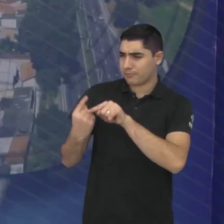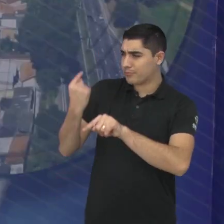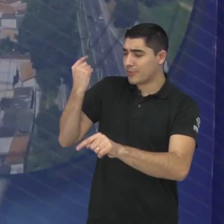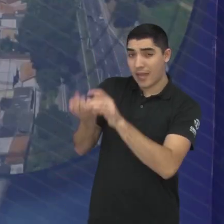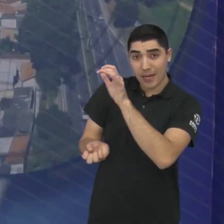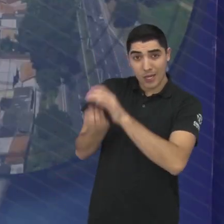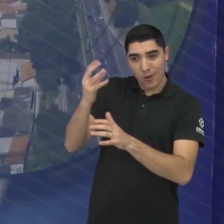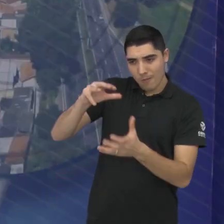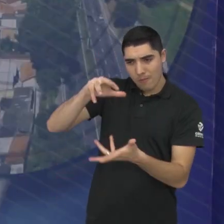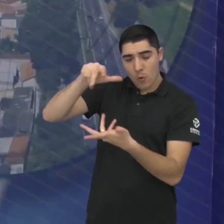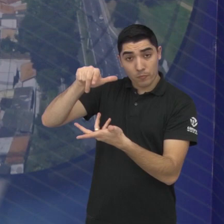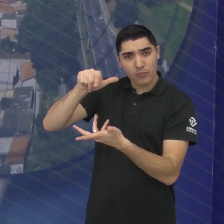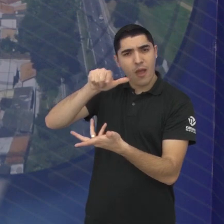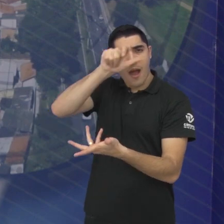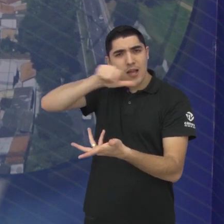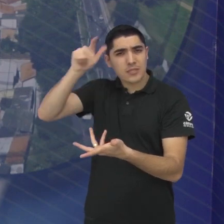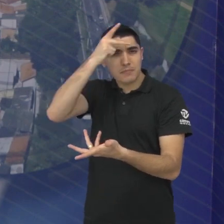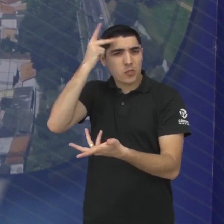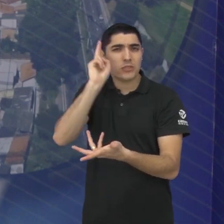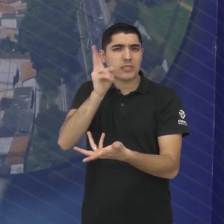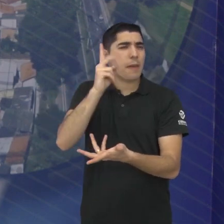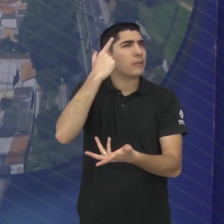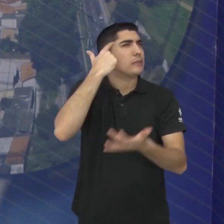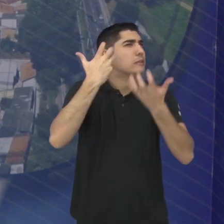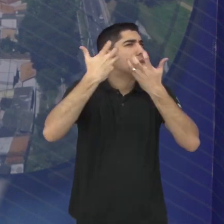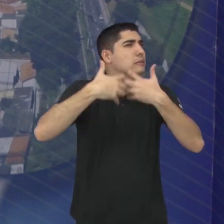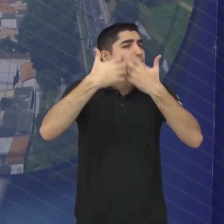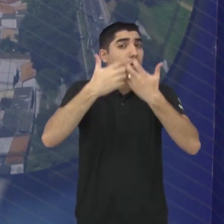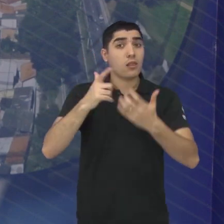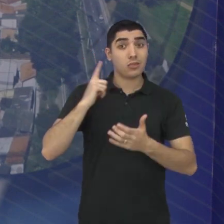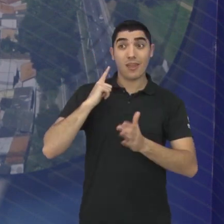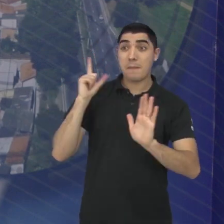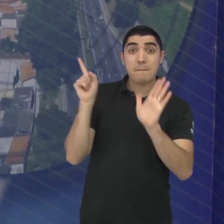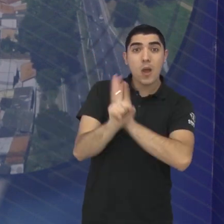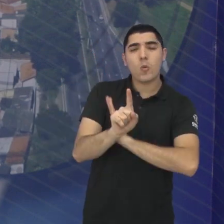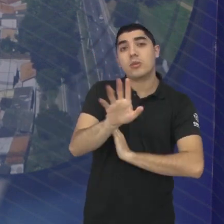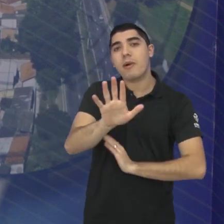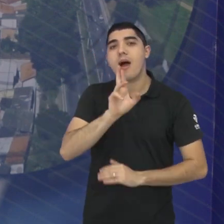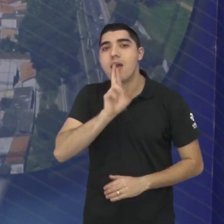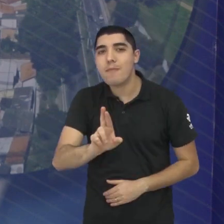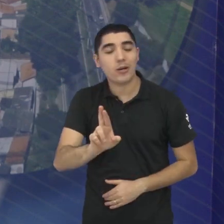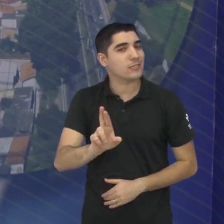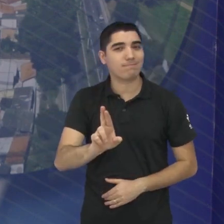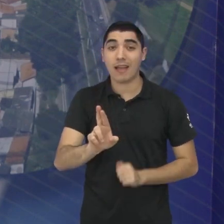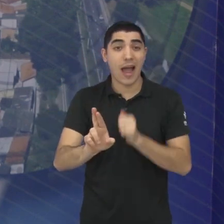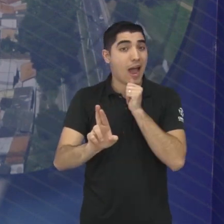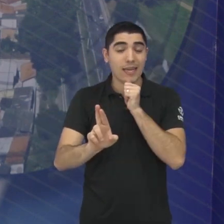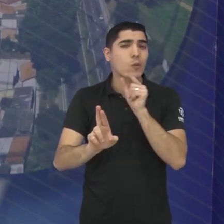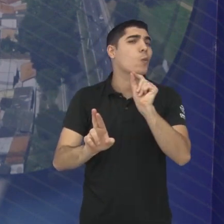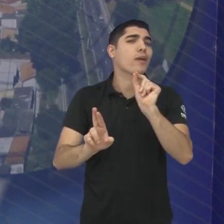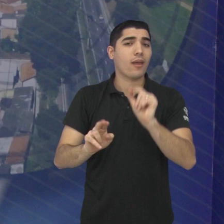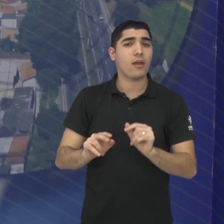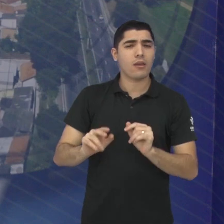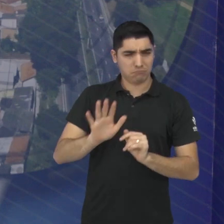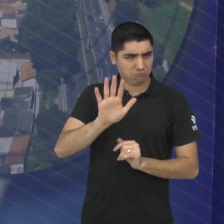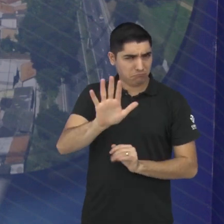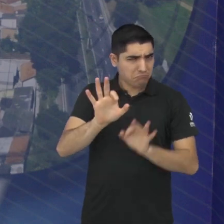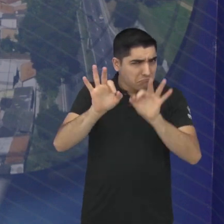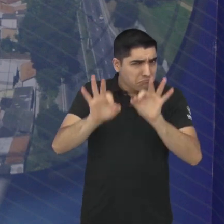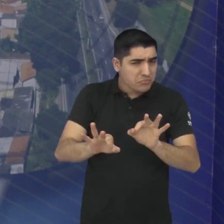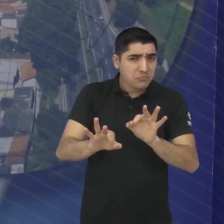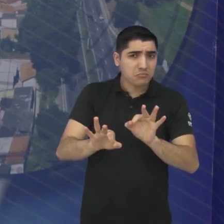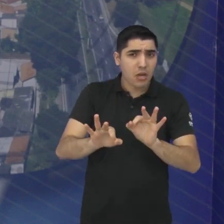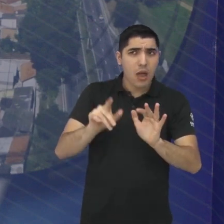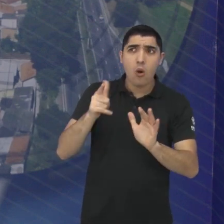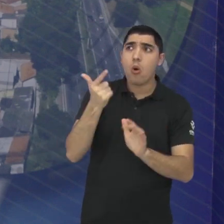todo mundo, uma pergunta ainda sem respostas 100% concretas e efetivas intriga a humanidade. Afinal de contas,